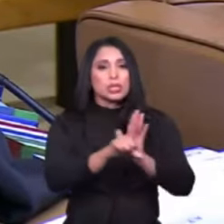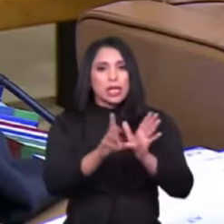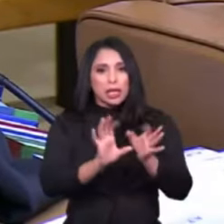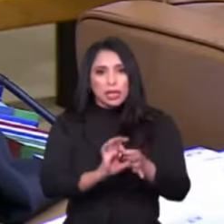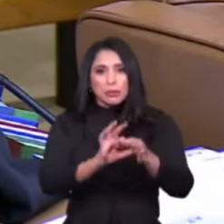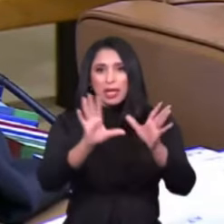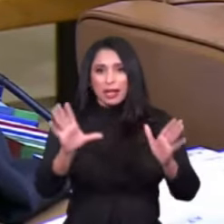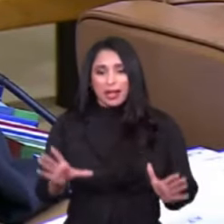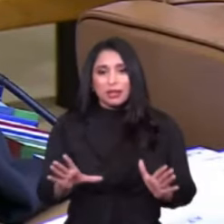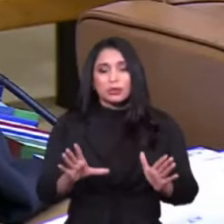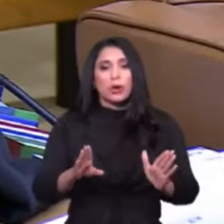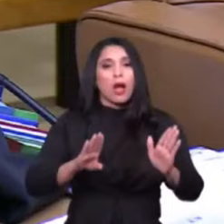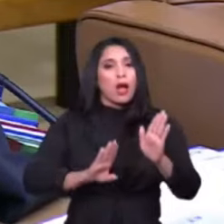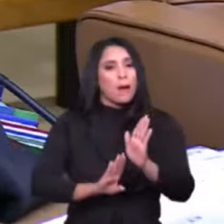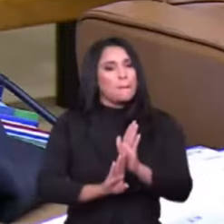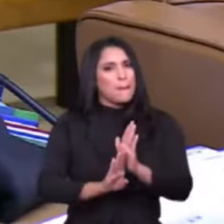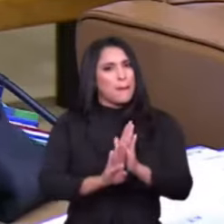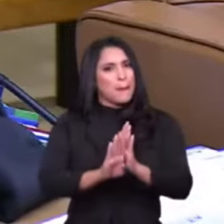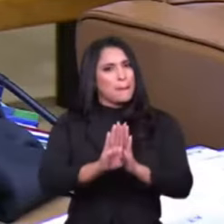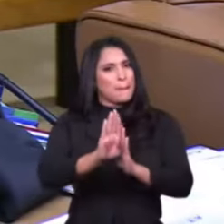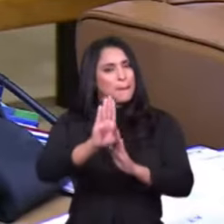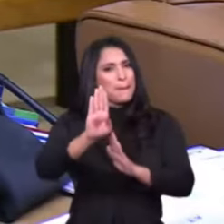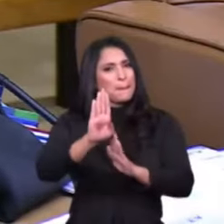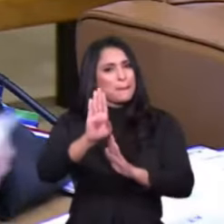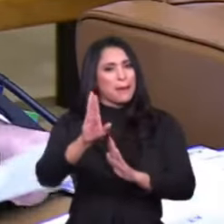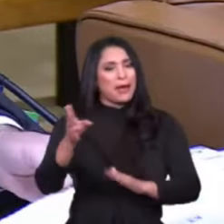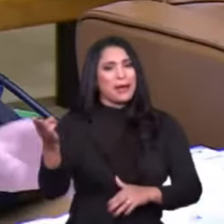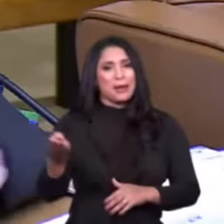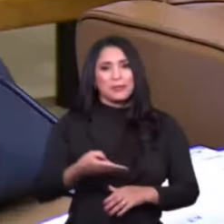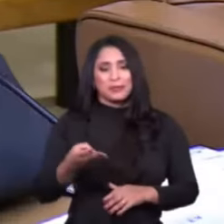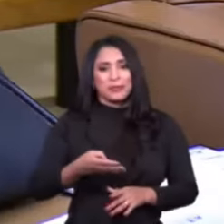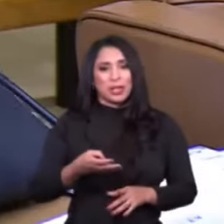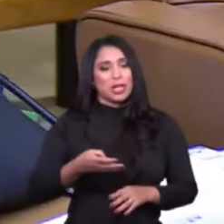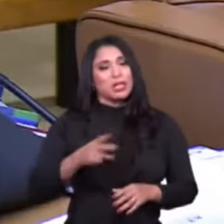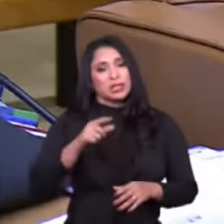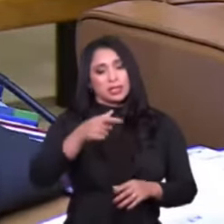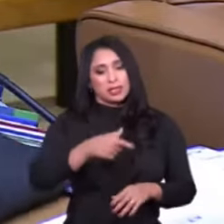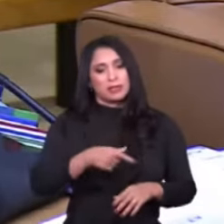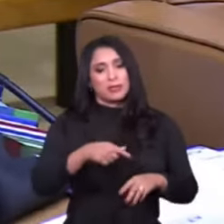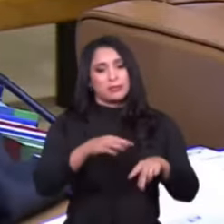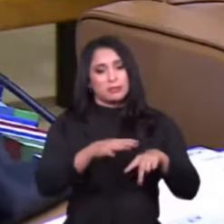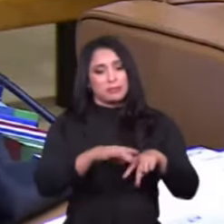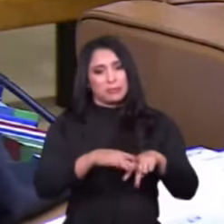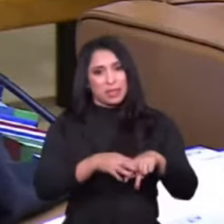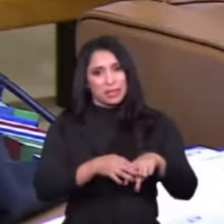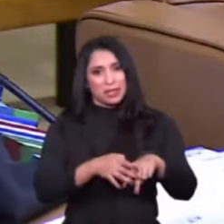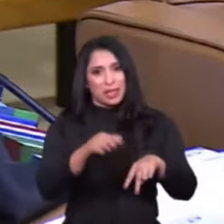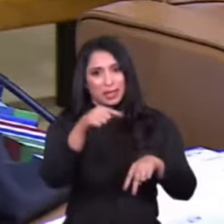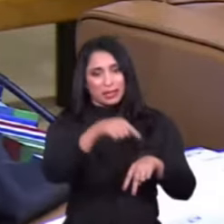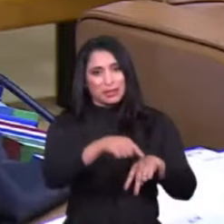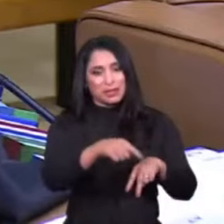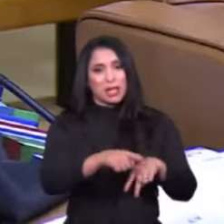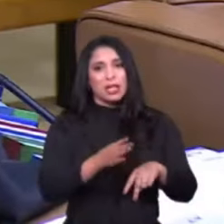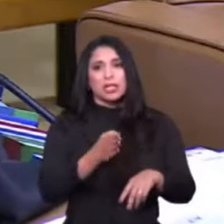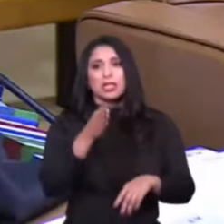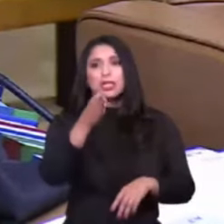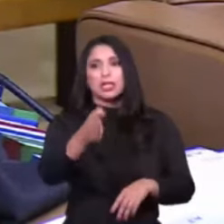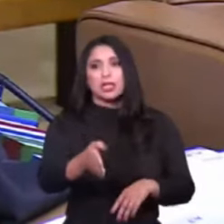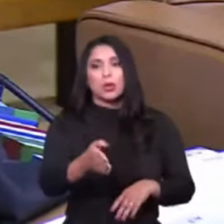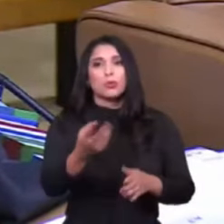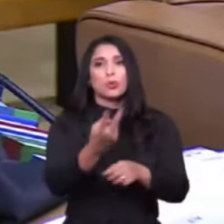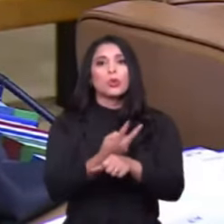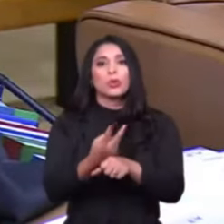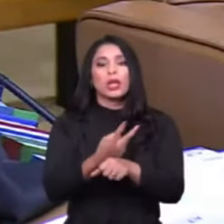aumento significativo do uso da cannabis entre pacientes que procuravam consultas com